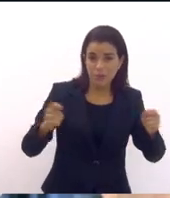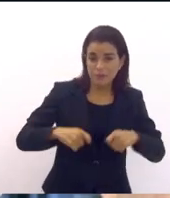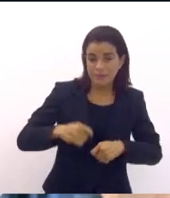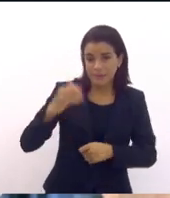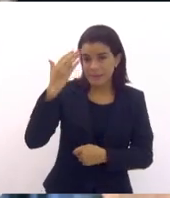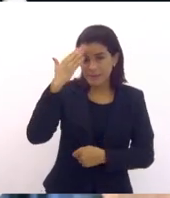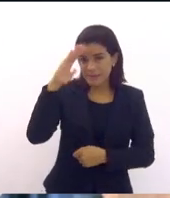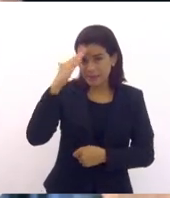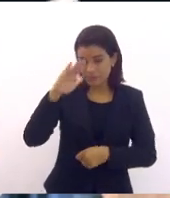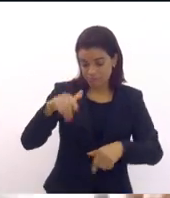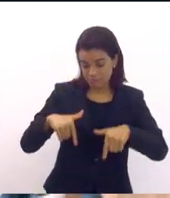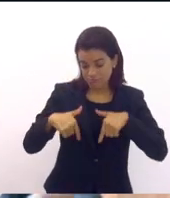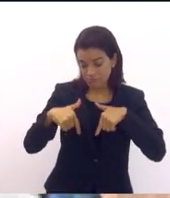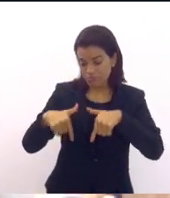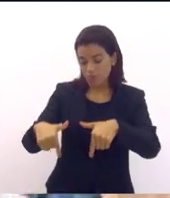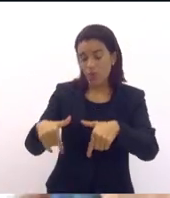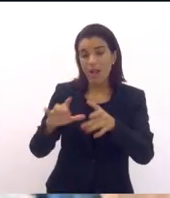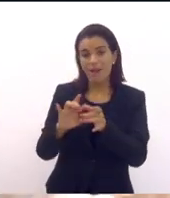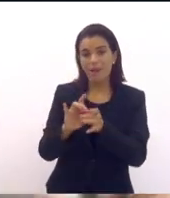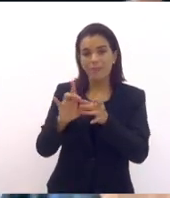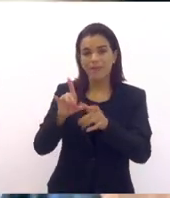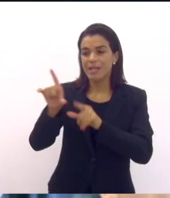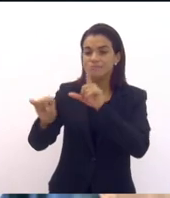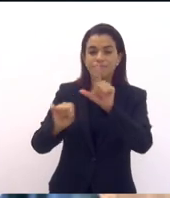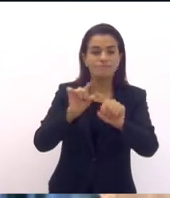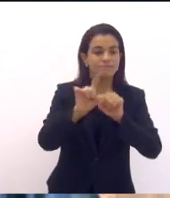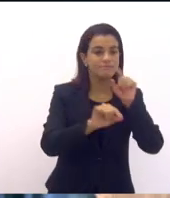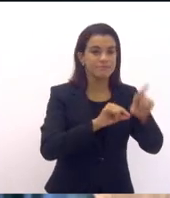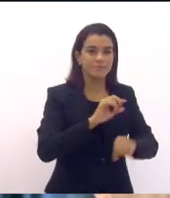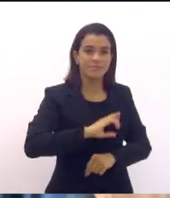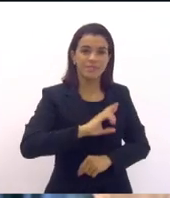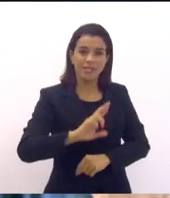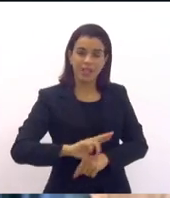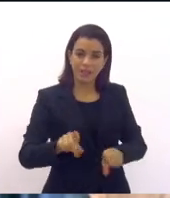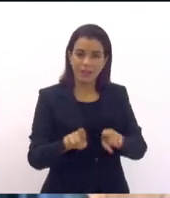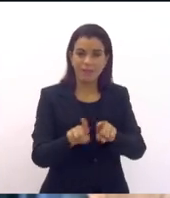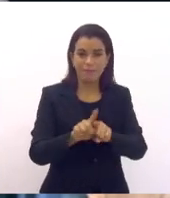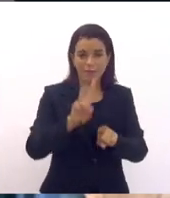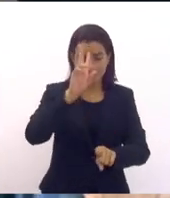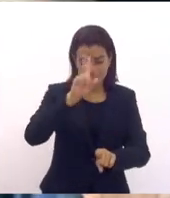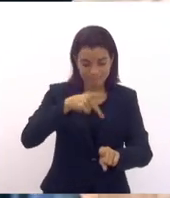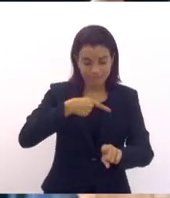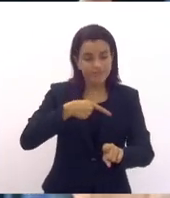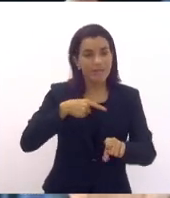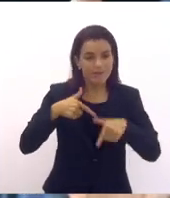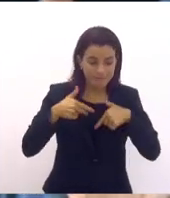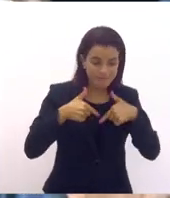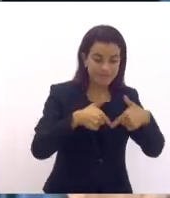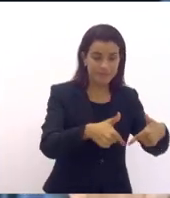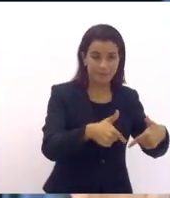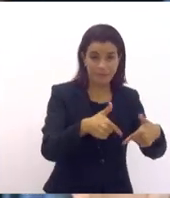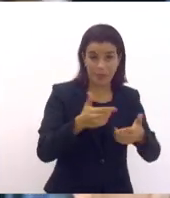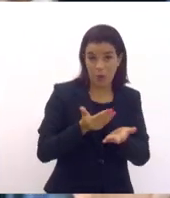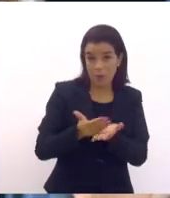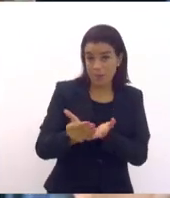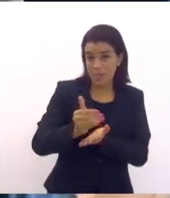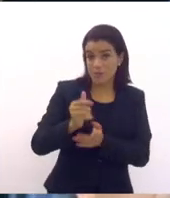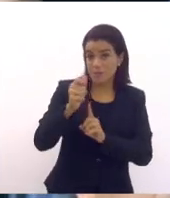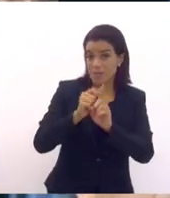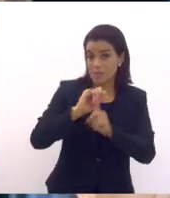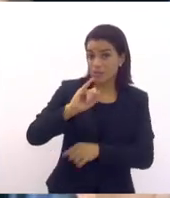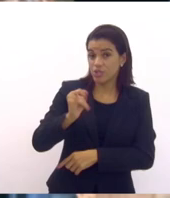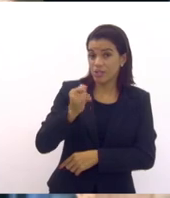ao exercer a nossa liberdade religiosa nós exercitamos a nossa própria individualidade a partir de Janeiro inclusive no site da